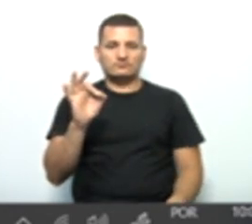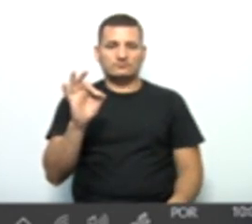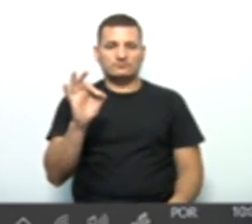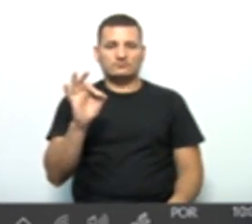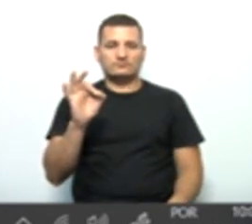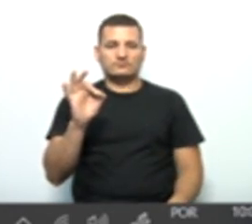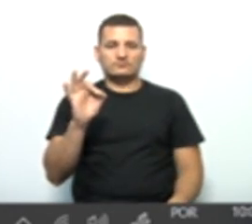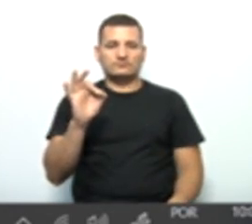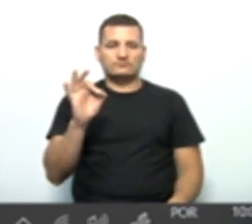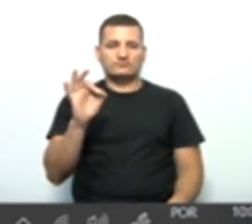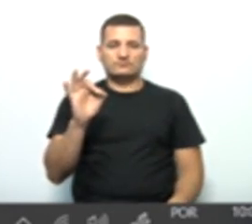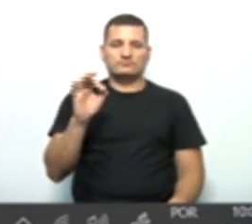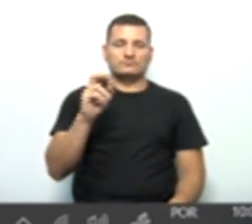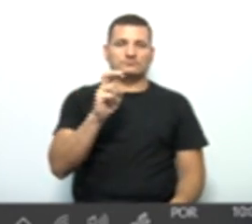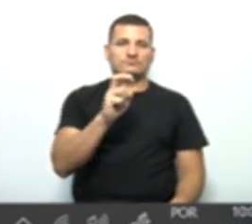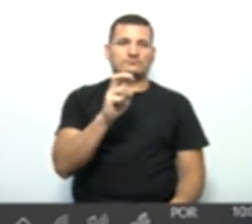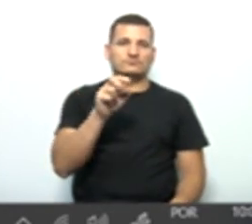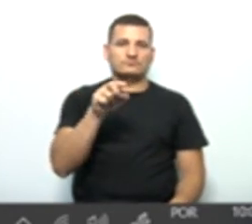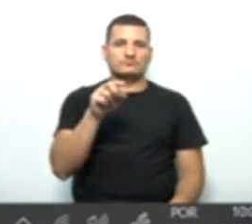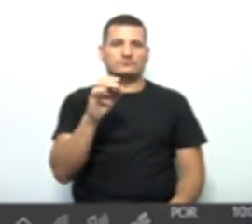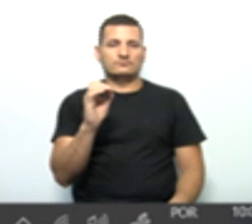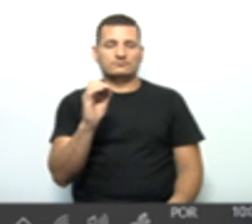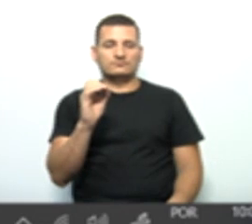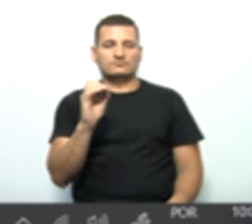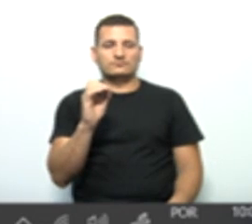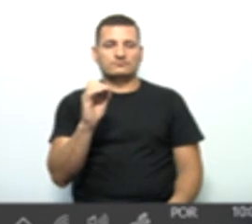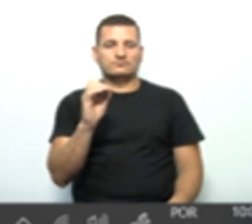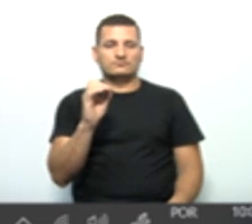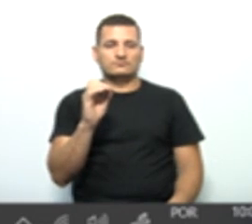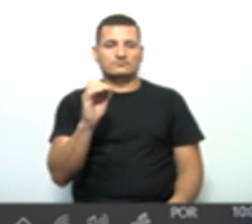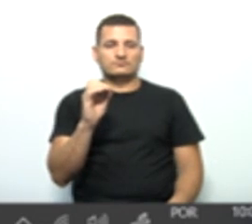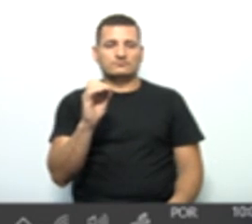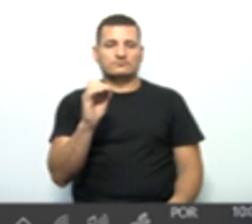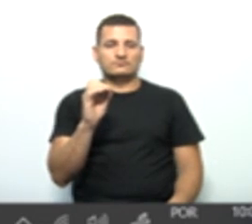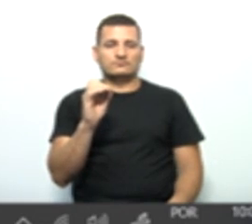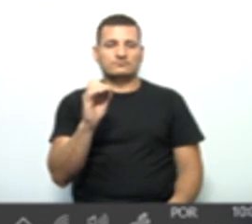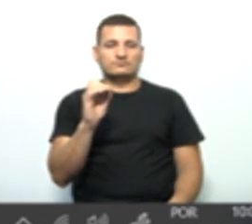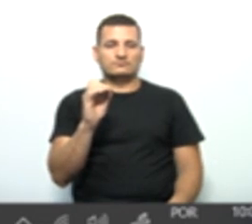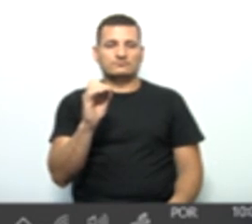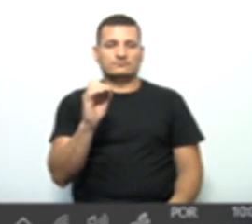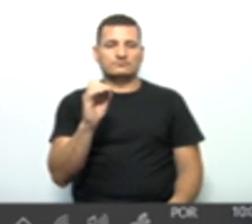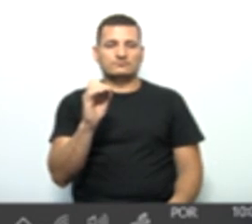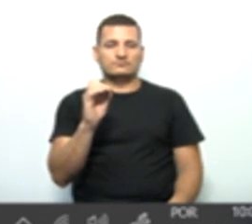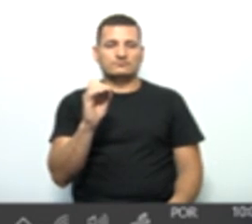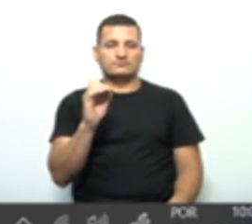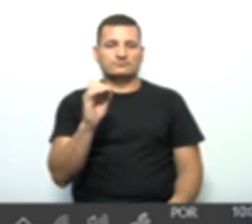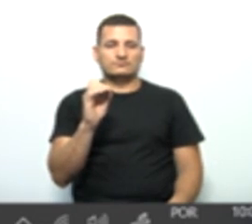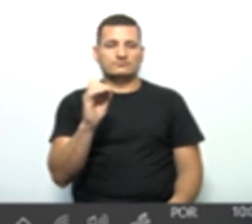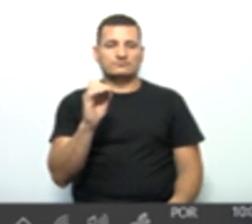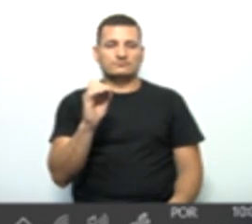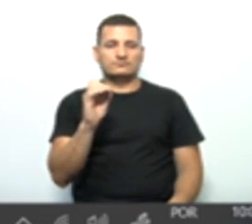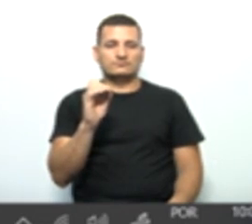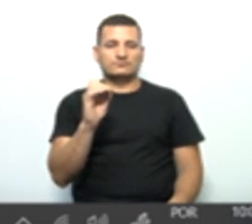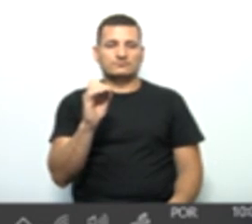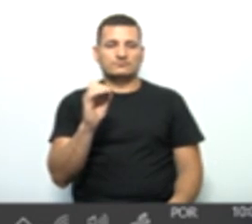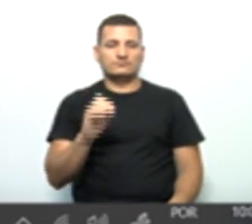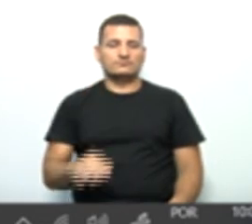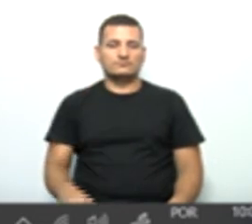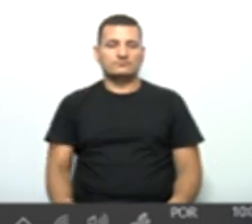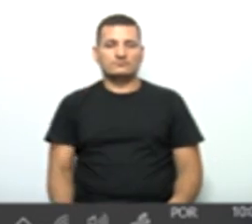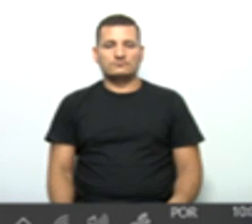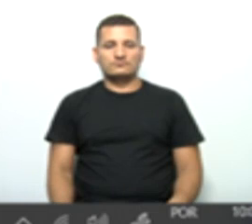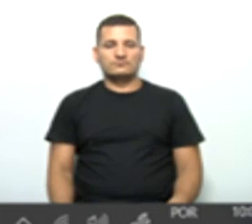eu vou dar um enter, então ele vai mostrar 5.0. Isso tudo se eu fizesse assim, ó, por exemplo, se eu fizesse assim, 40